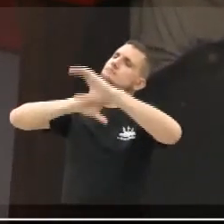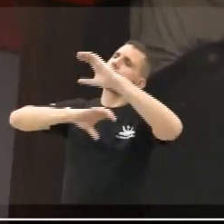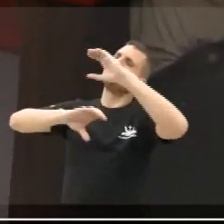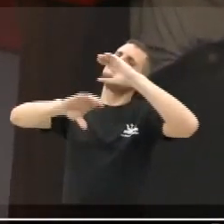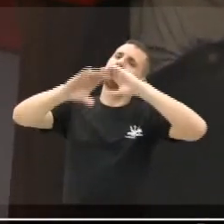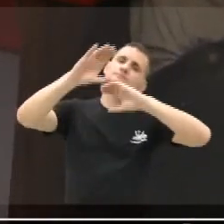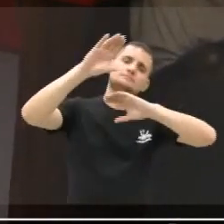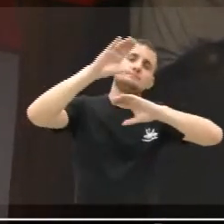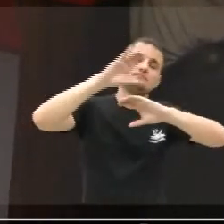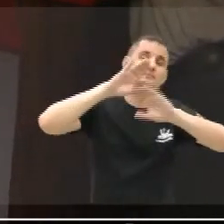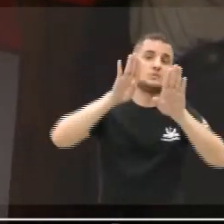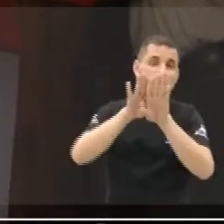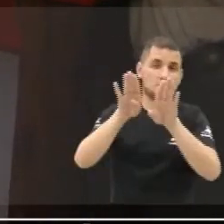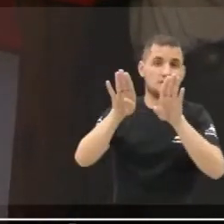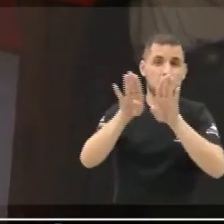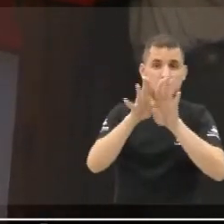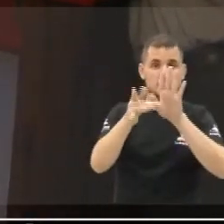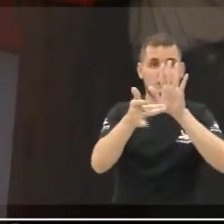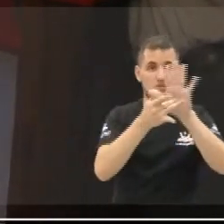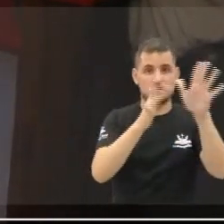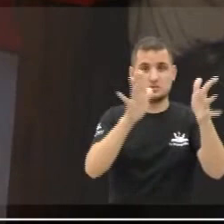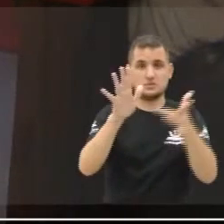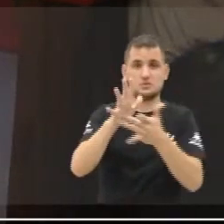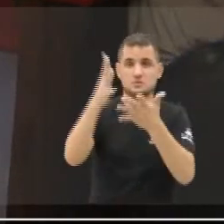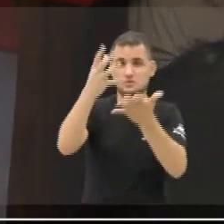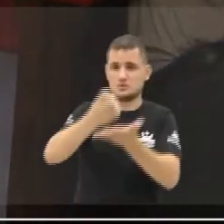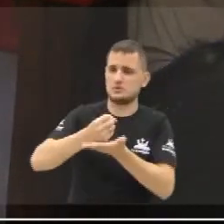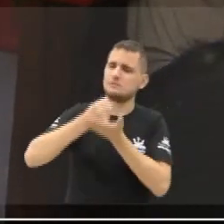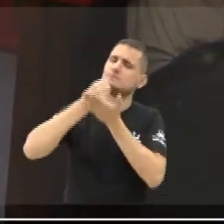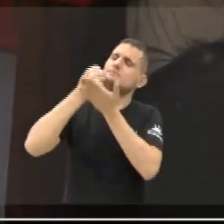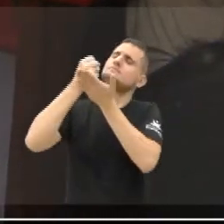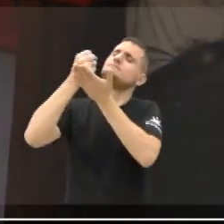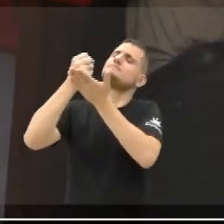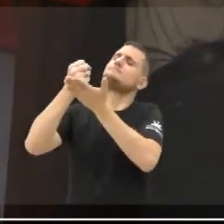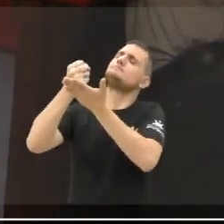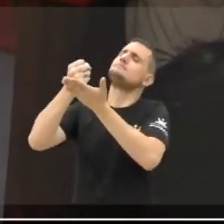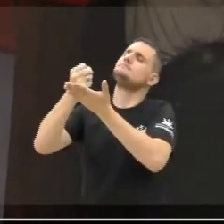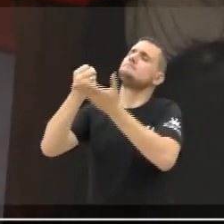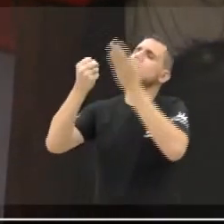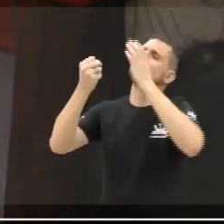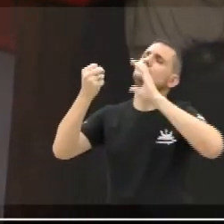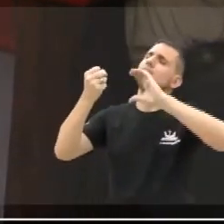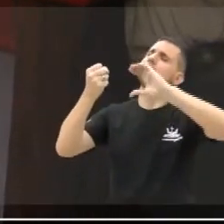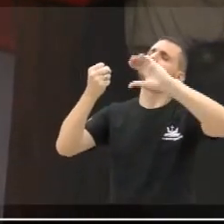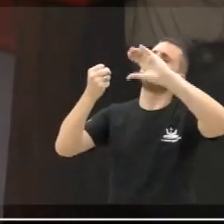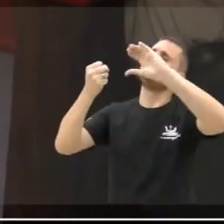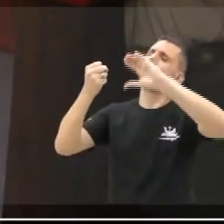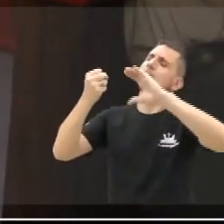Jesus, o Salvador.